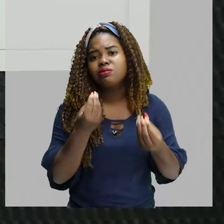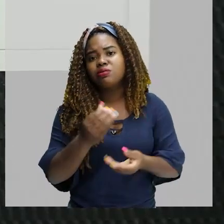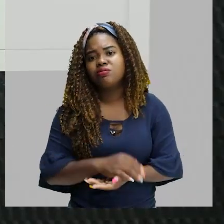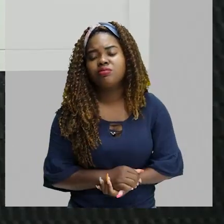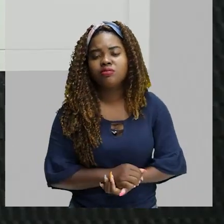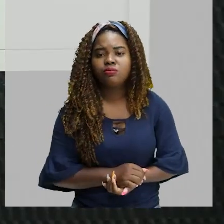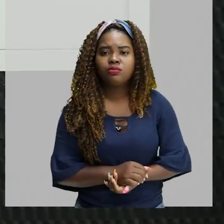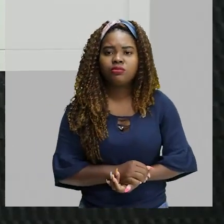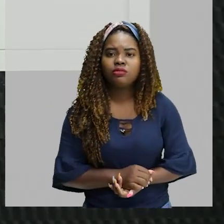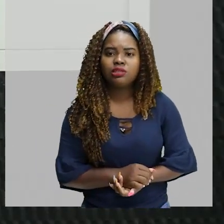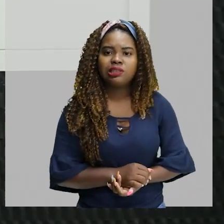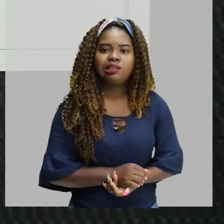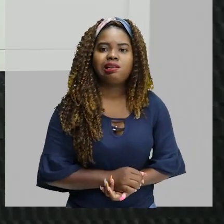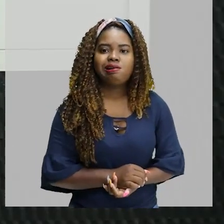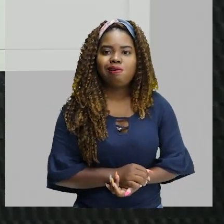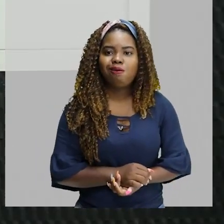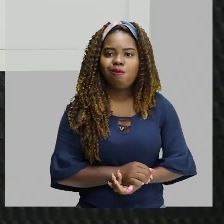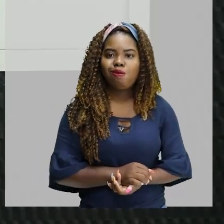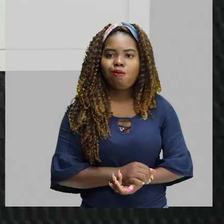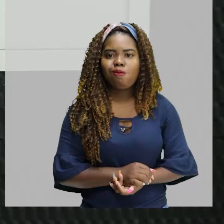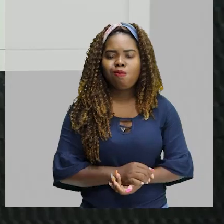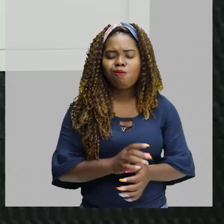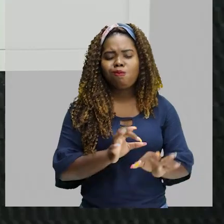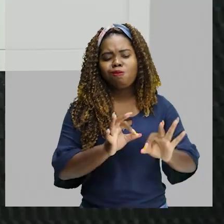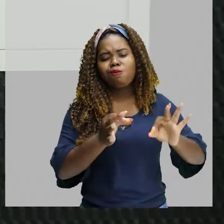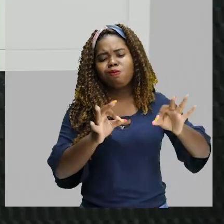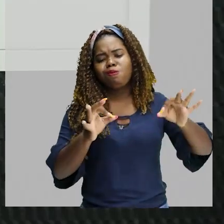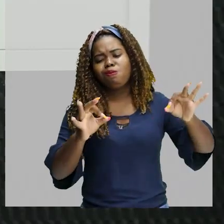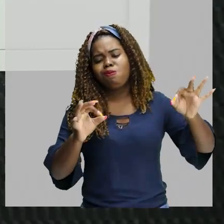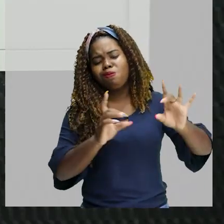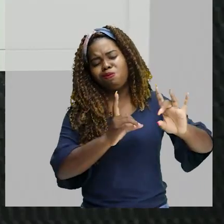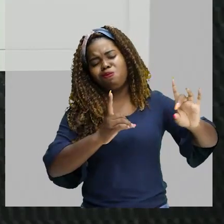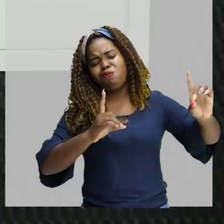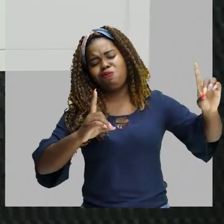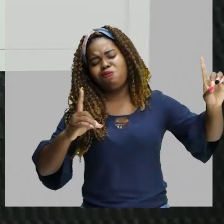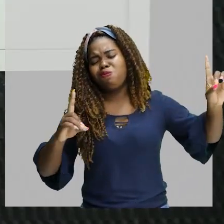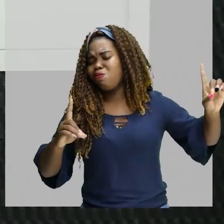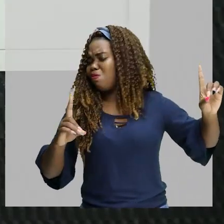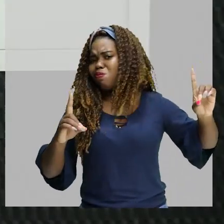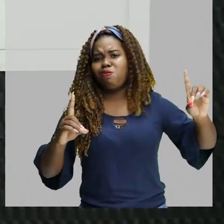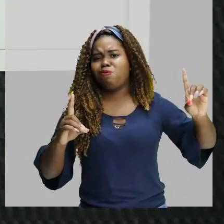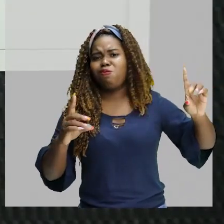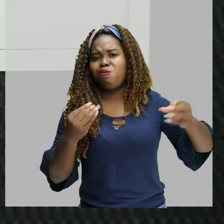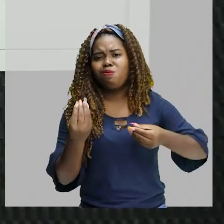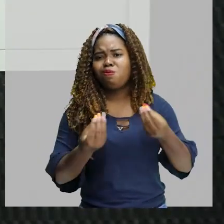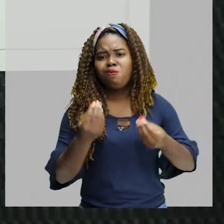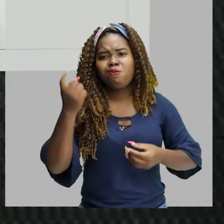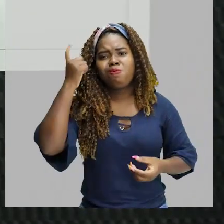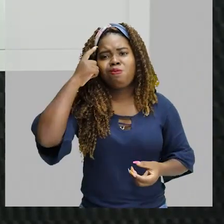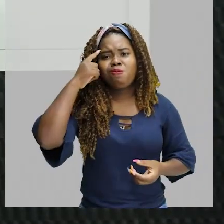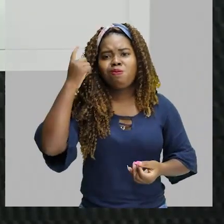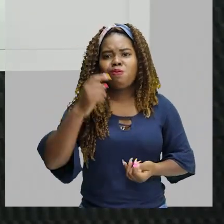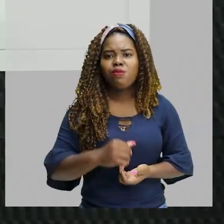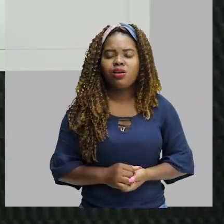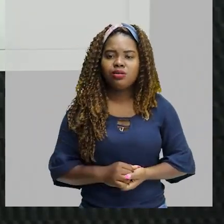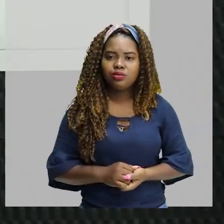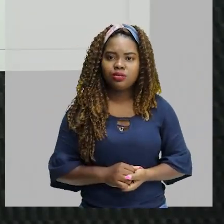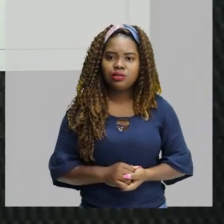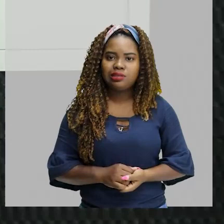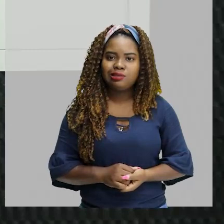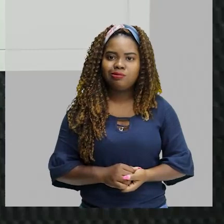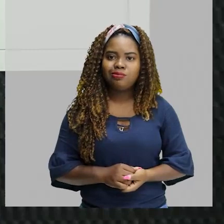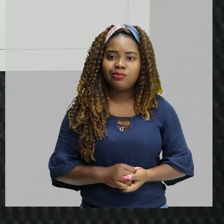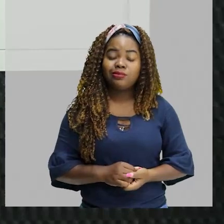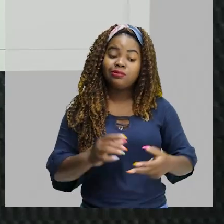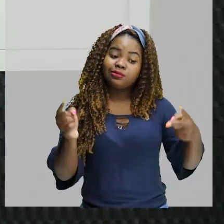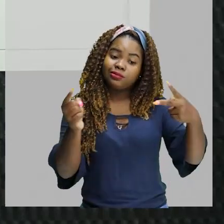com você e que ela esteja ali distante e não é hora de você pensar sobre ela nunca, certo? Mas nós temos